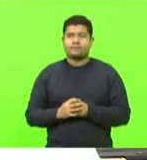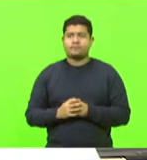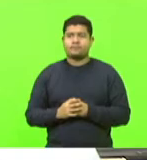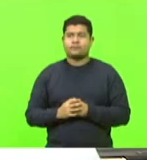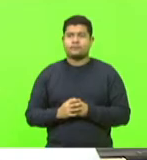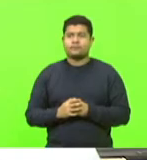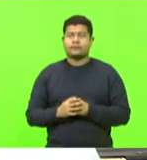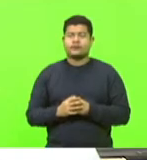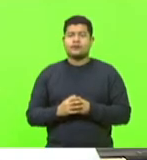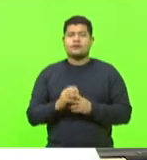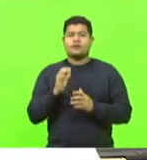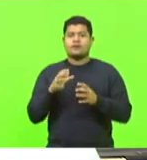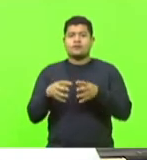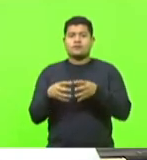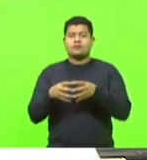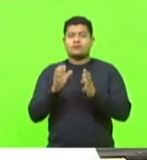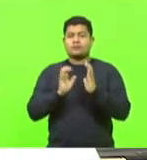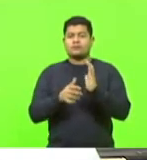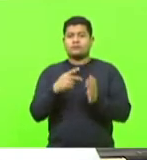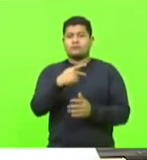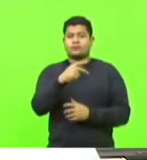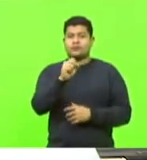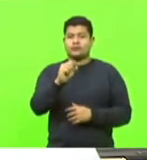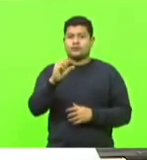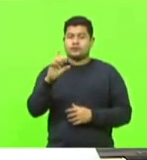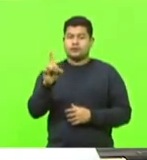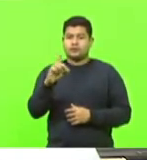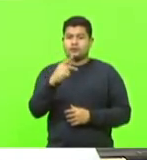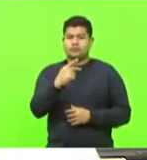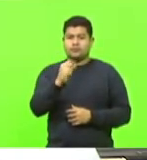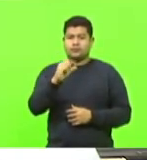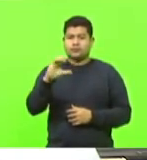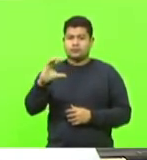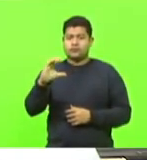Bloco PSD-PSC, por 9 minutos.